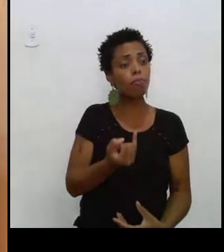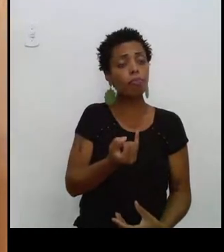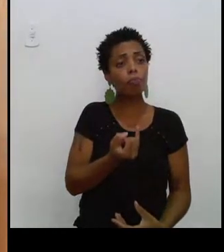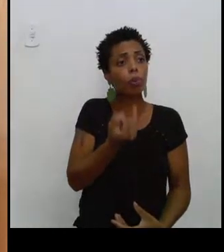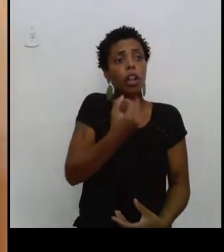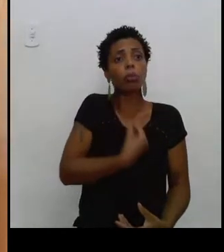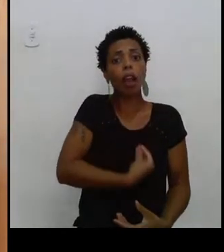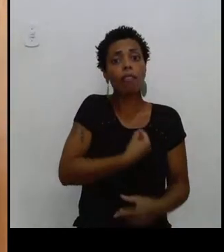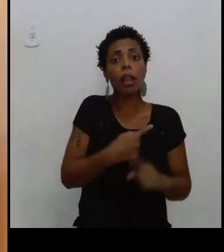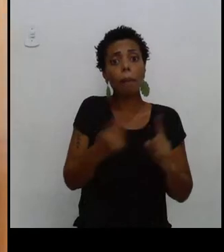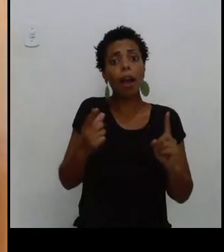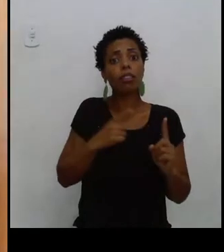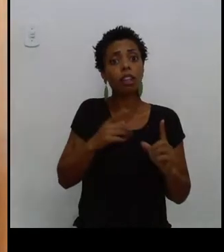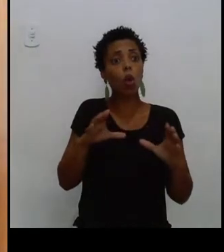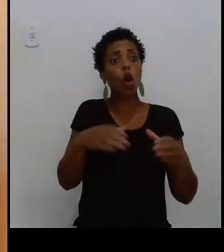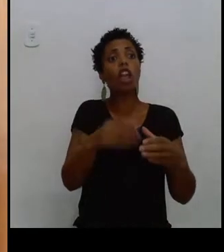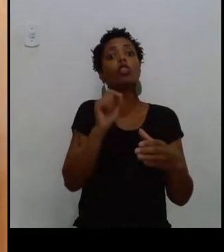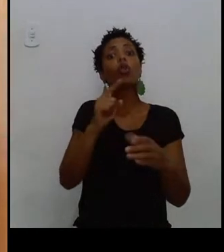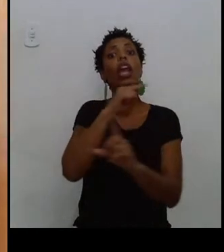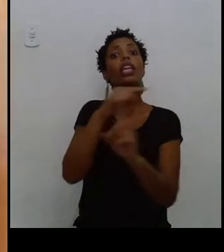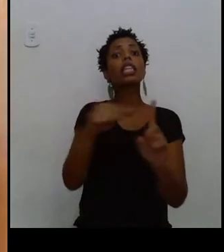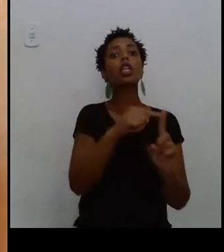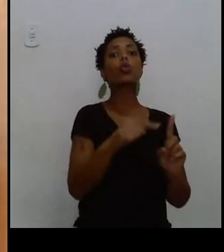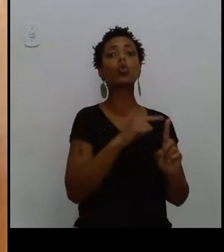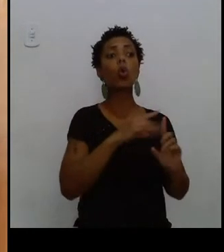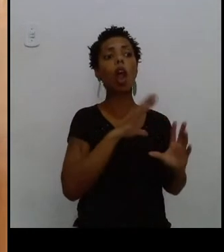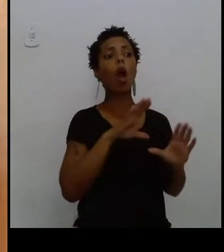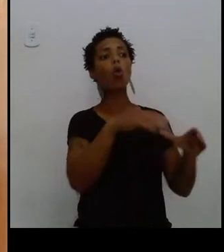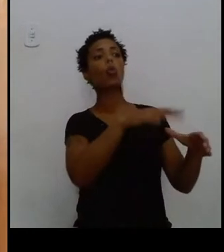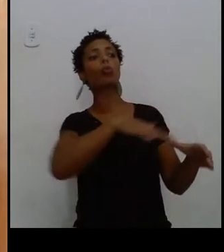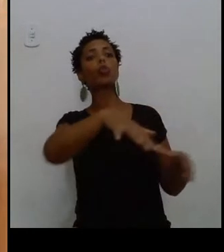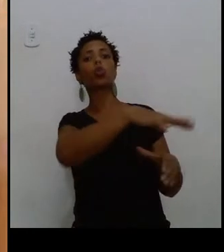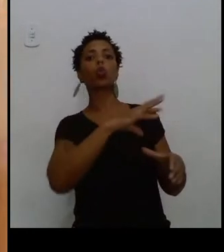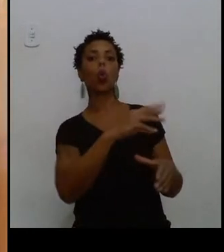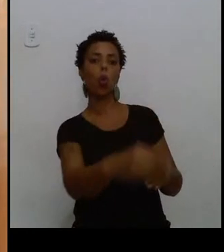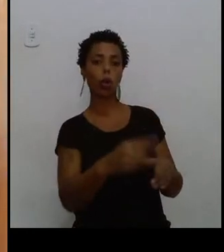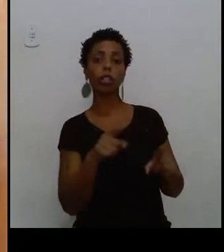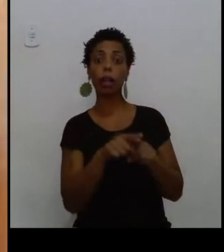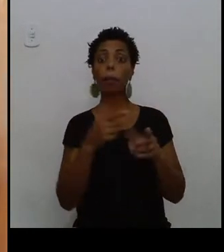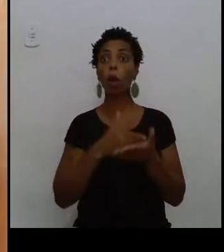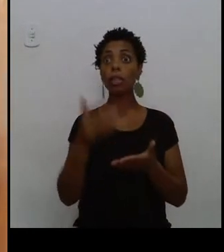como você pedir imaginando outra forma acreditar orçamento passagem mais grossa